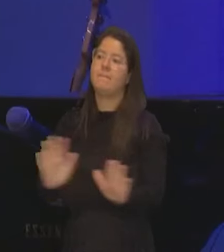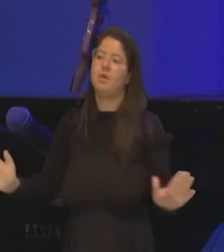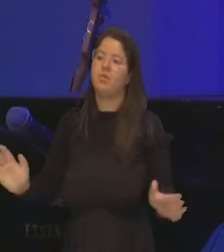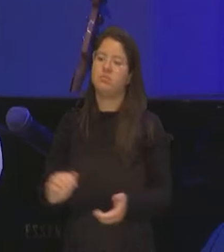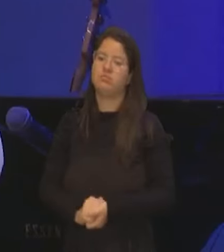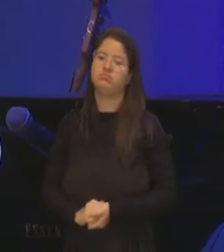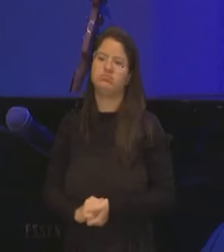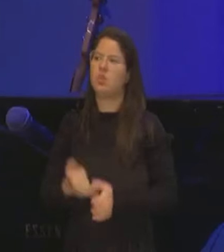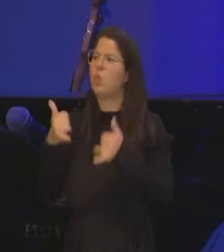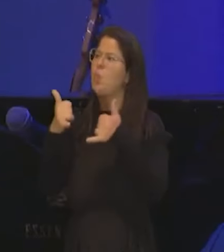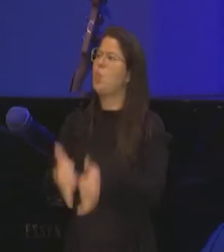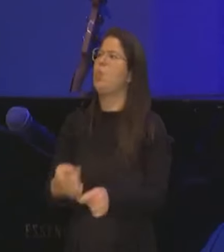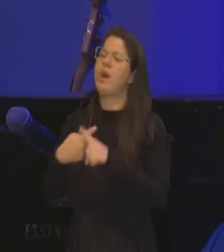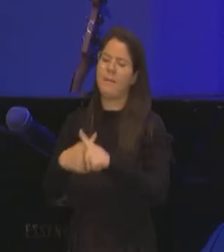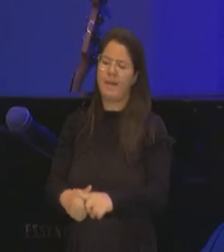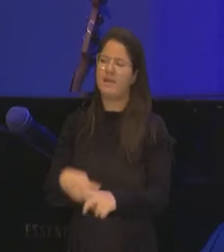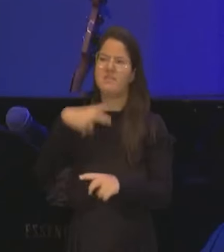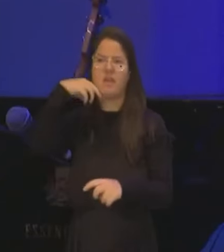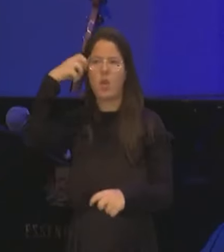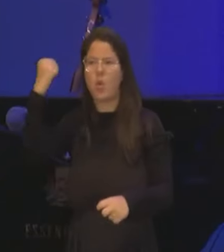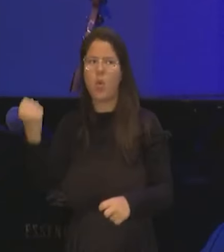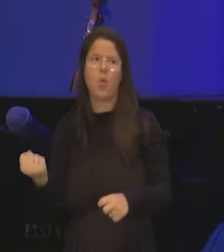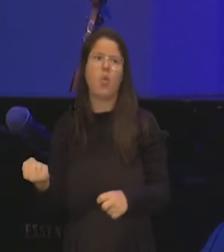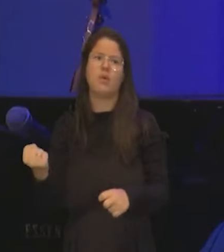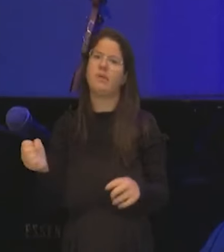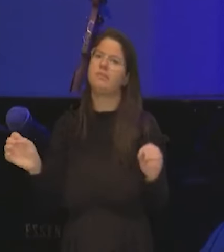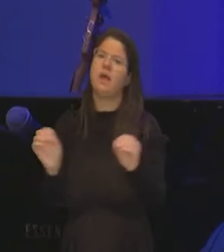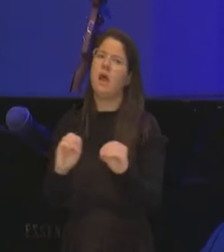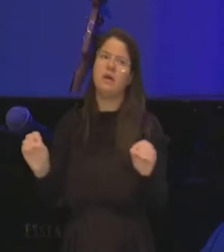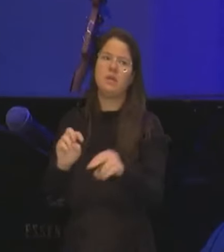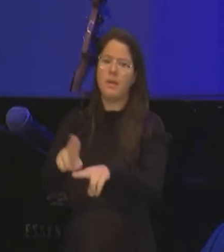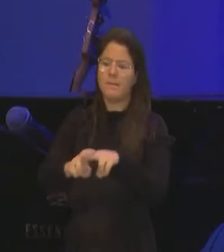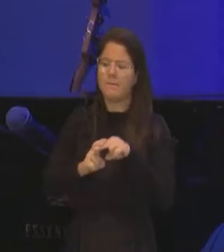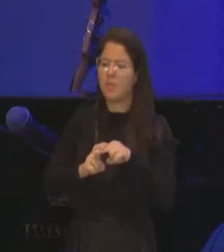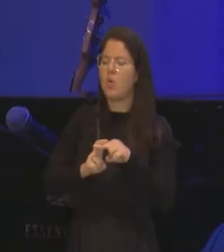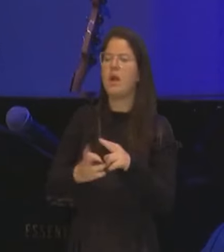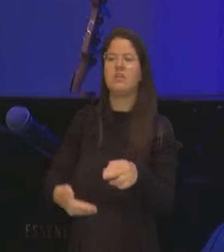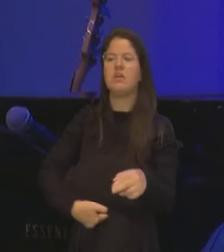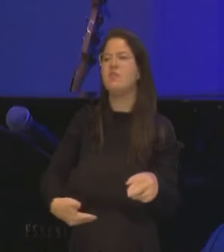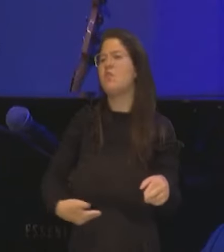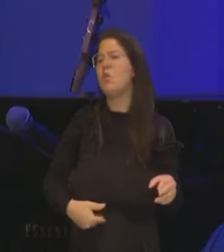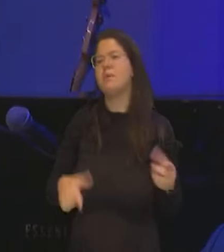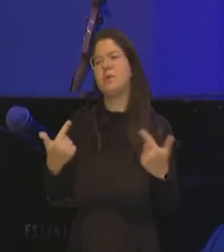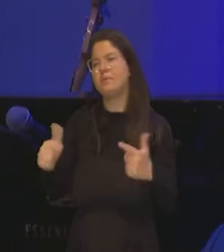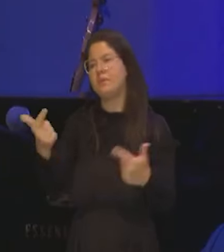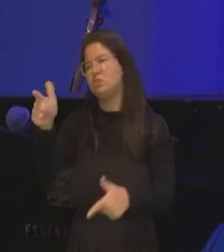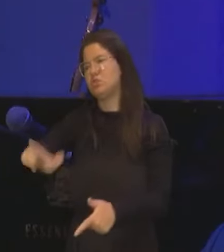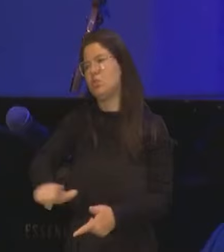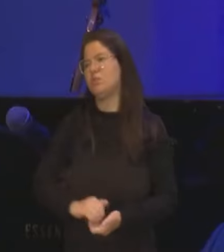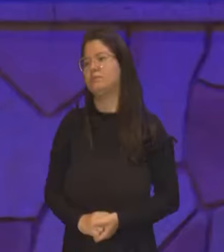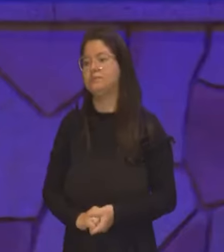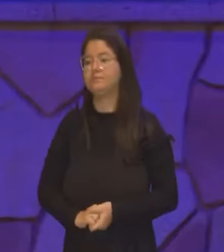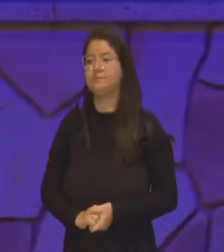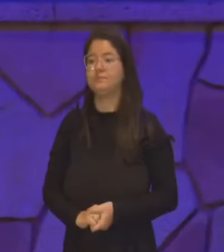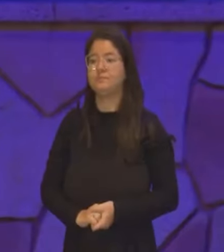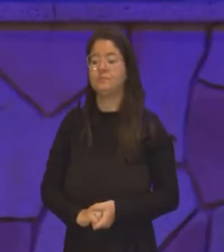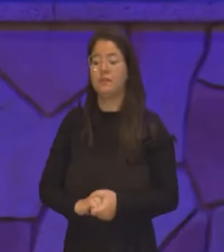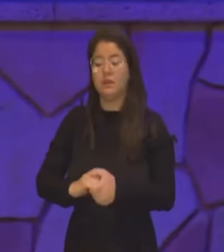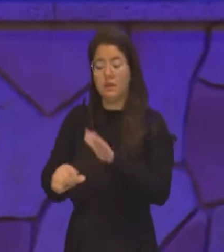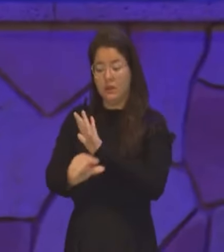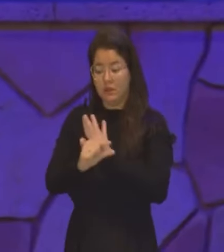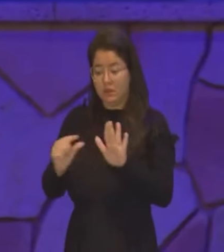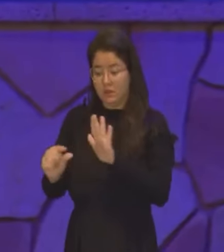Nunca mais vocês passarão vergonha entre as nações por causa da fome. Mas aí ele traz o